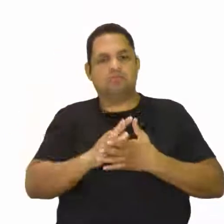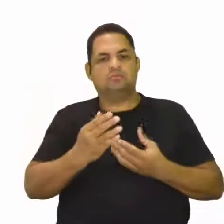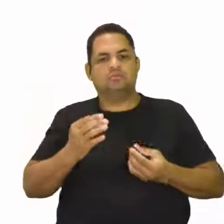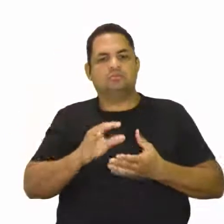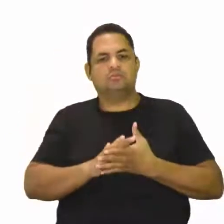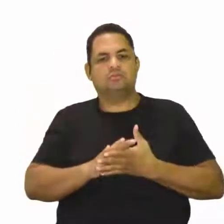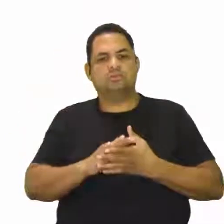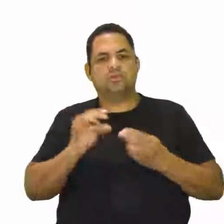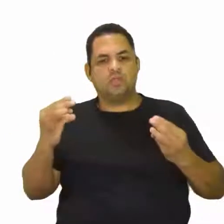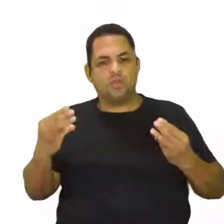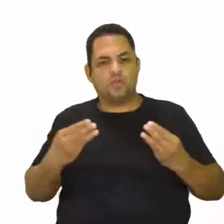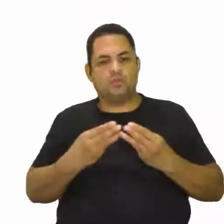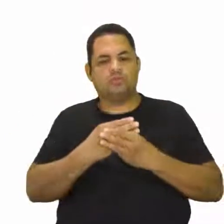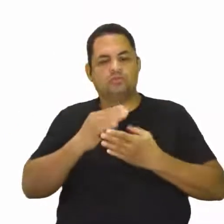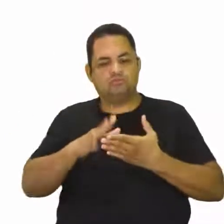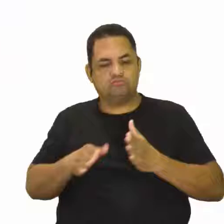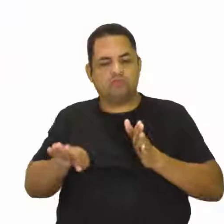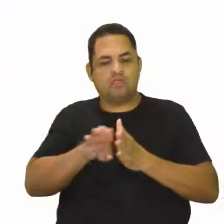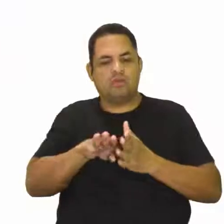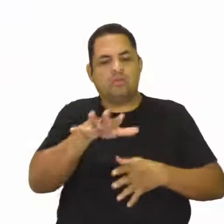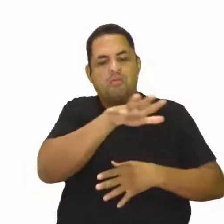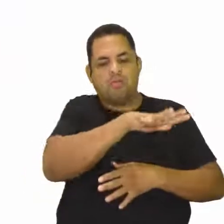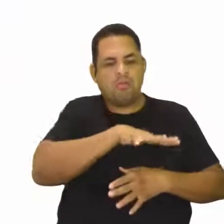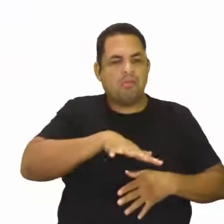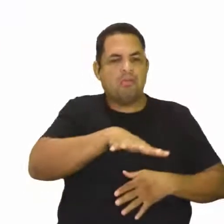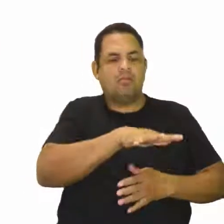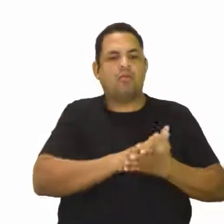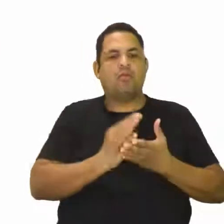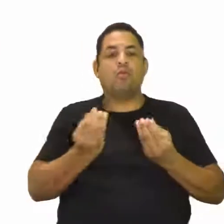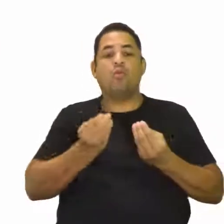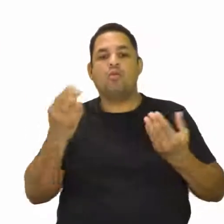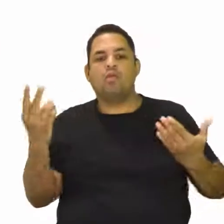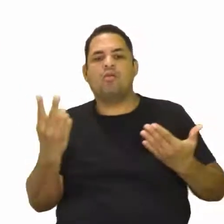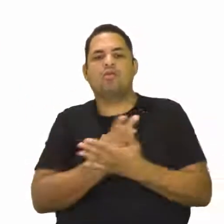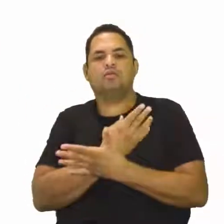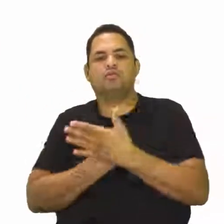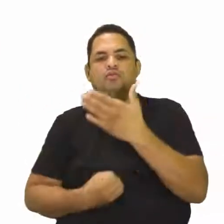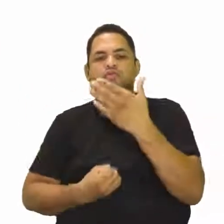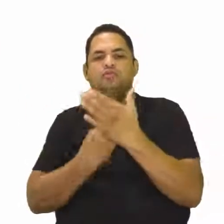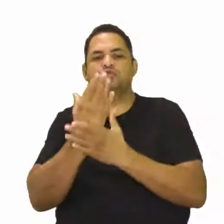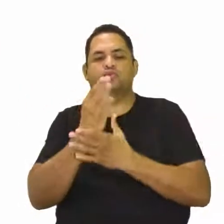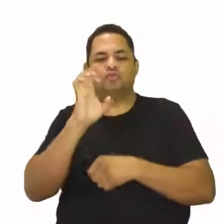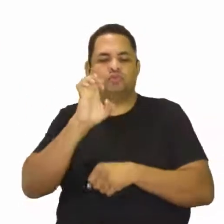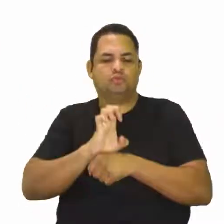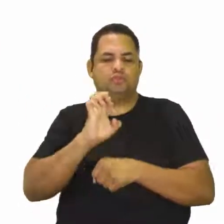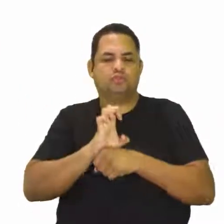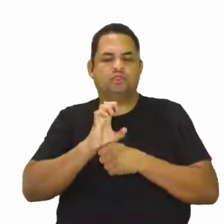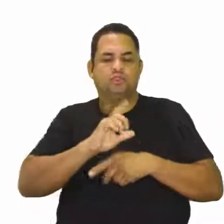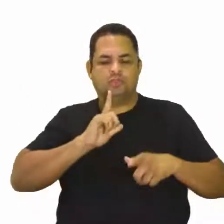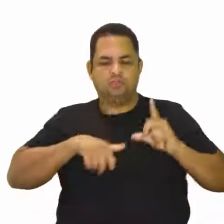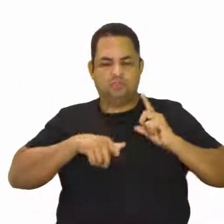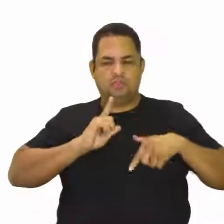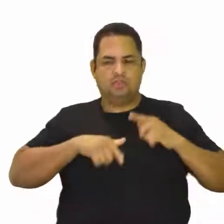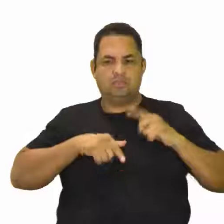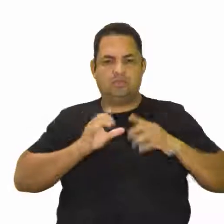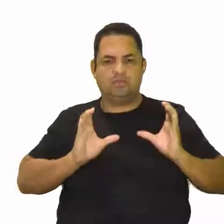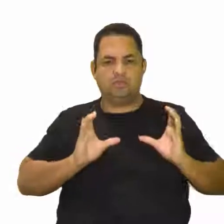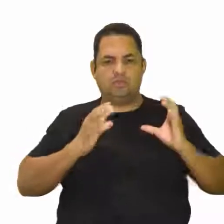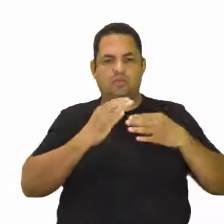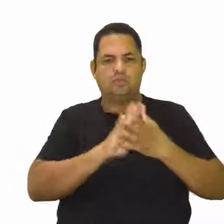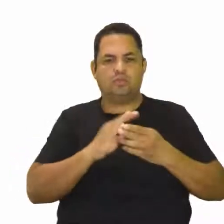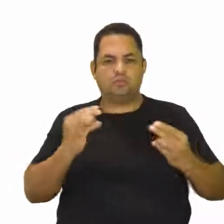ocupar. Mas vamos entender como é que se dá essa ocupação. Como é que se dá essa criação do Estado de Israel. Grupos de